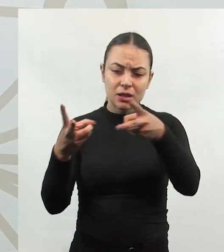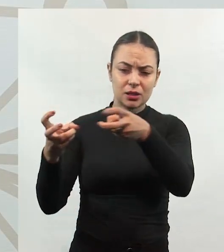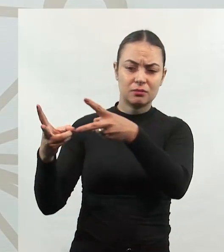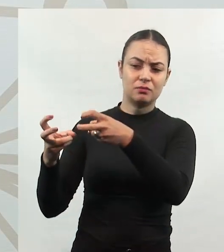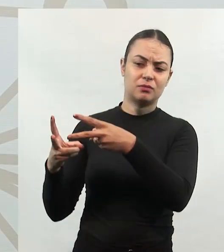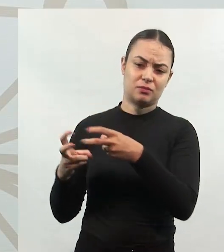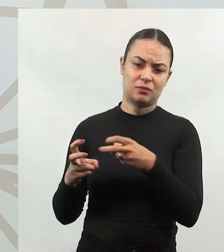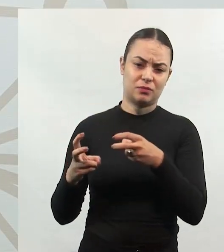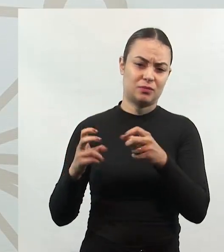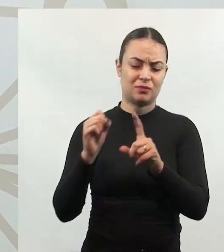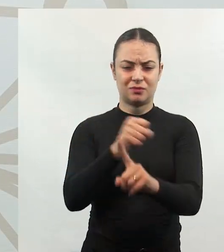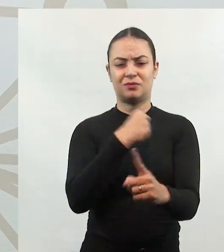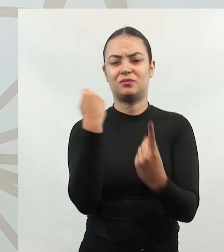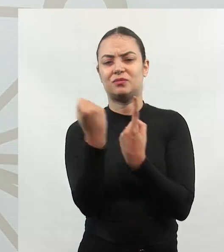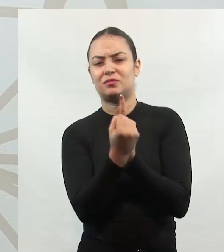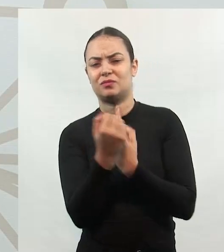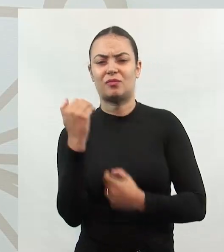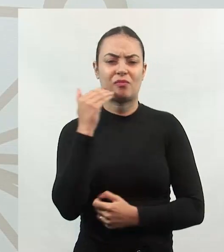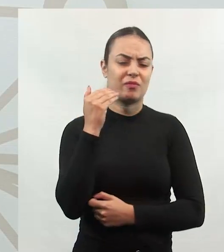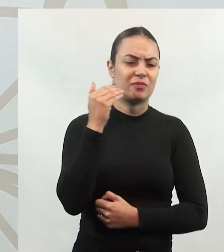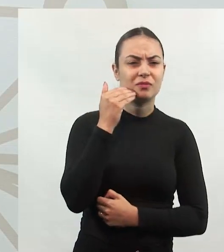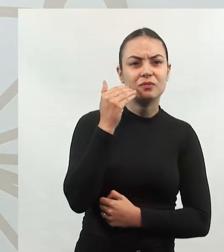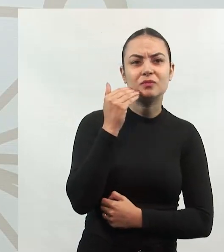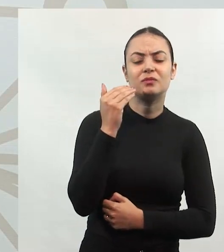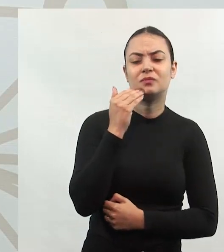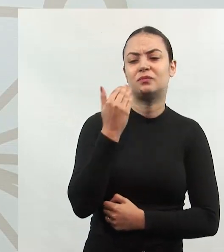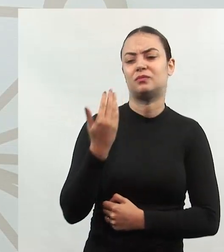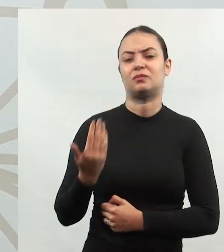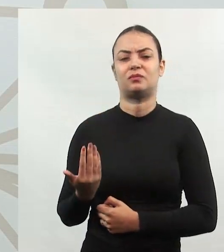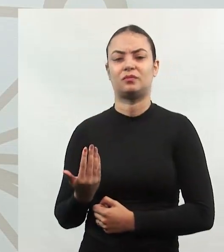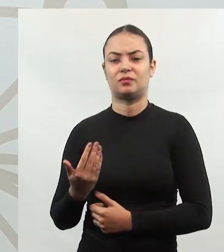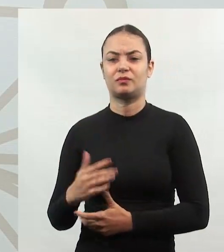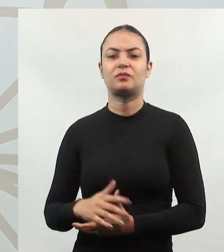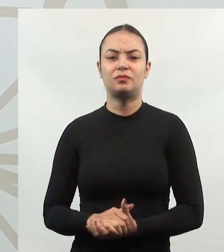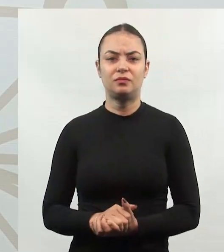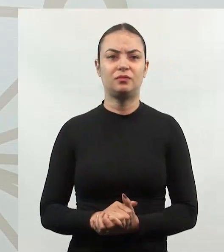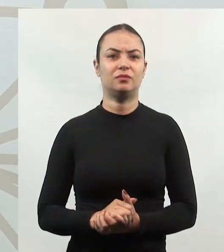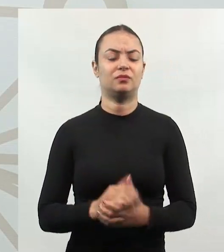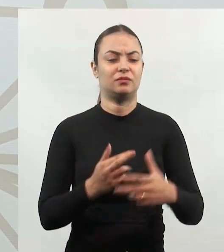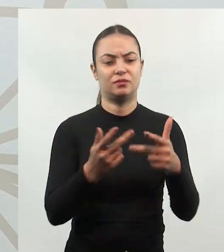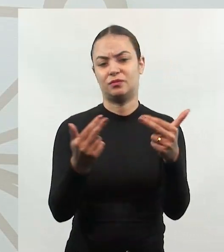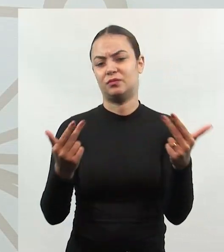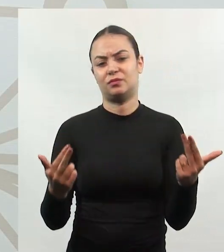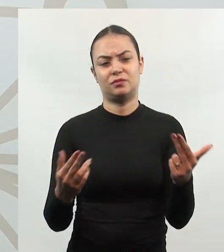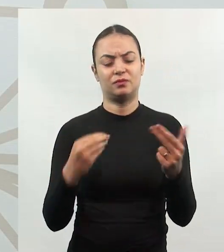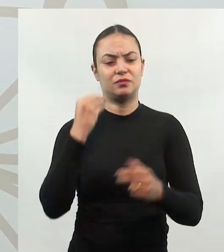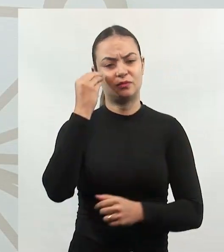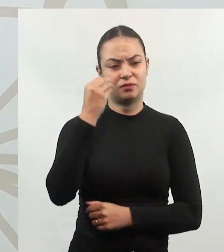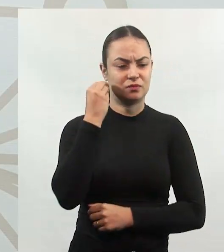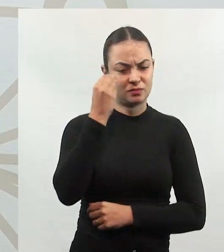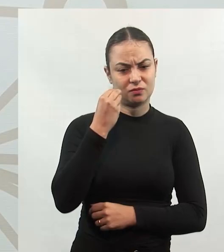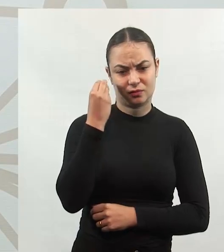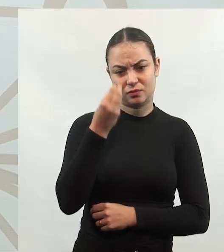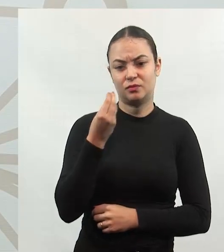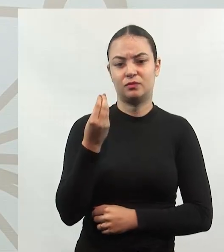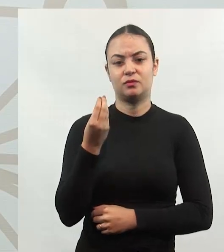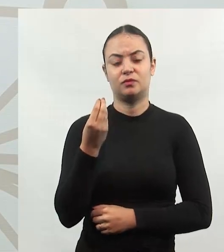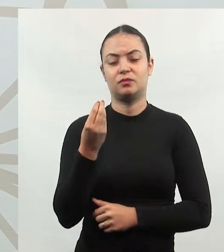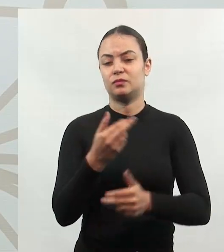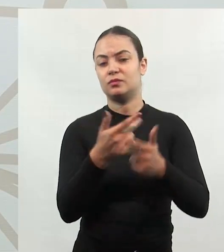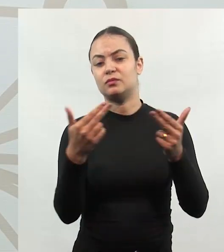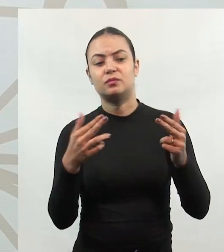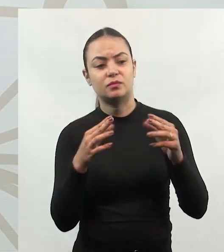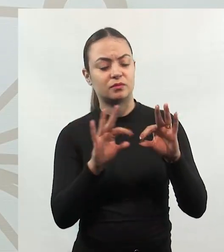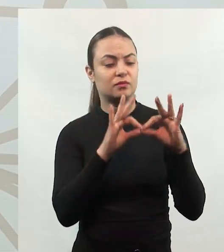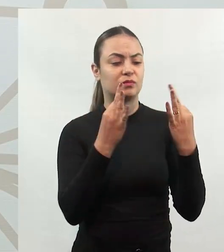consigo, eu sempre fui muito emocionada. Então, assim, eu me sensibilizava com aquilo, eu ia arrasada para